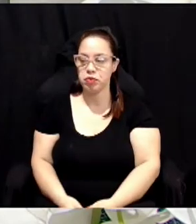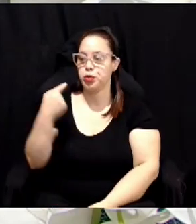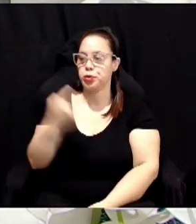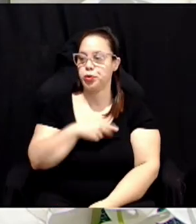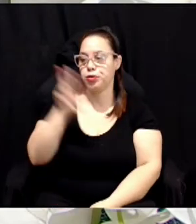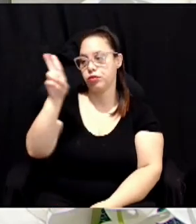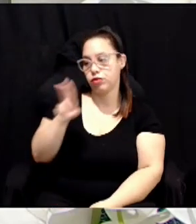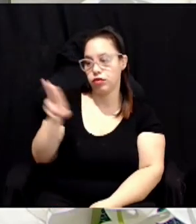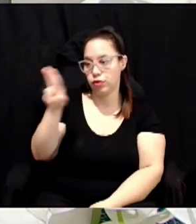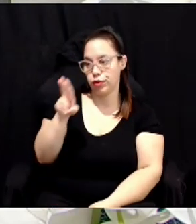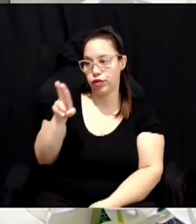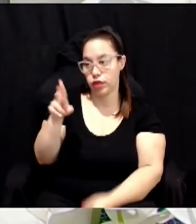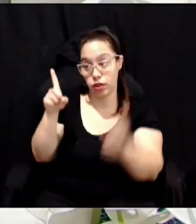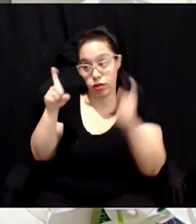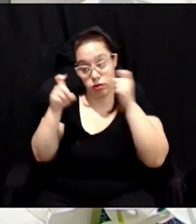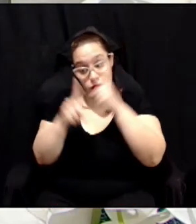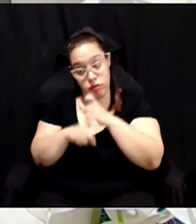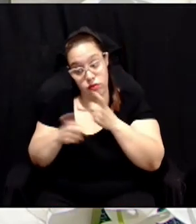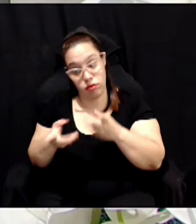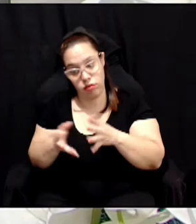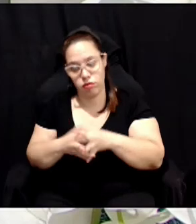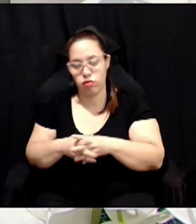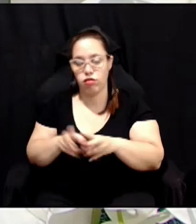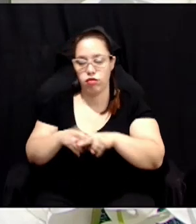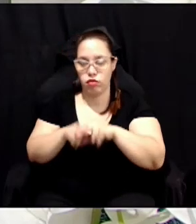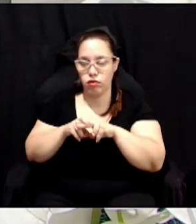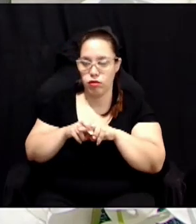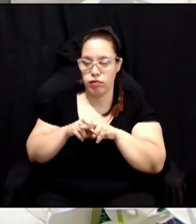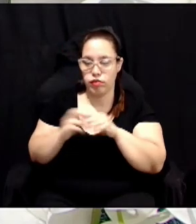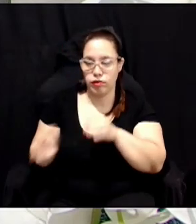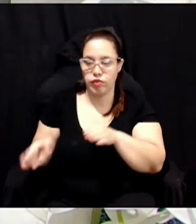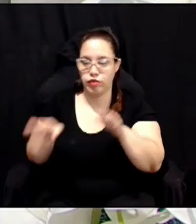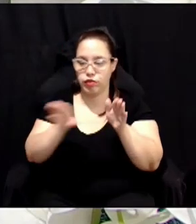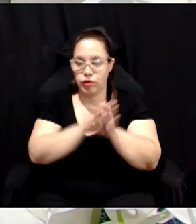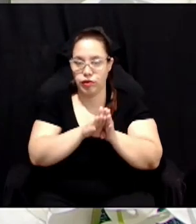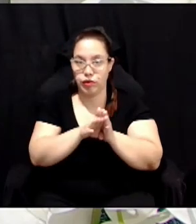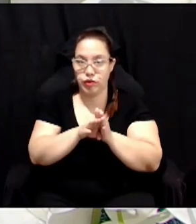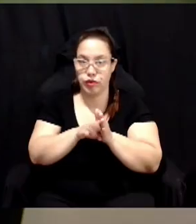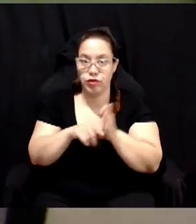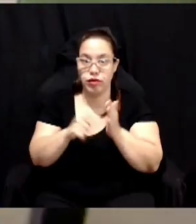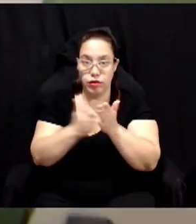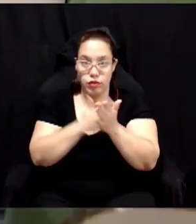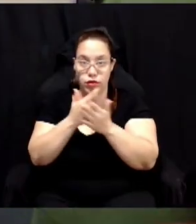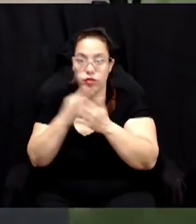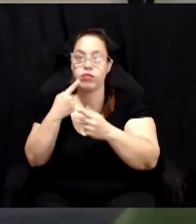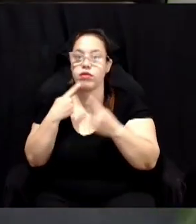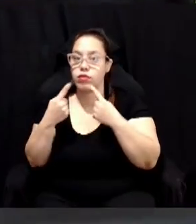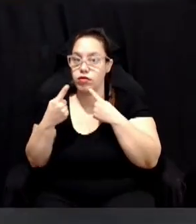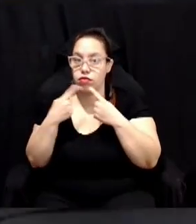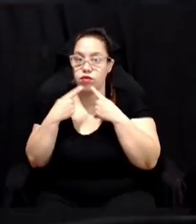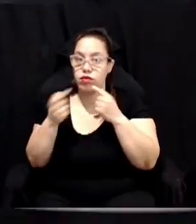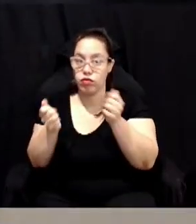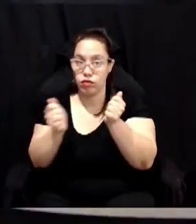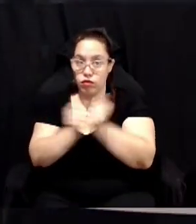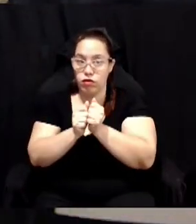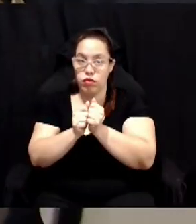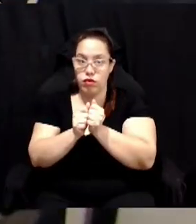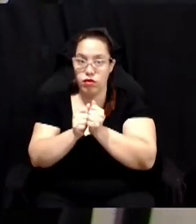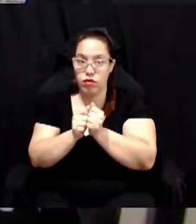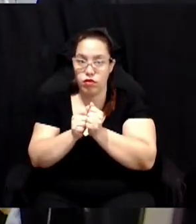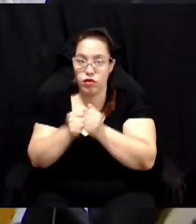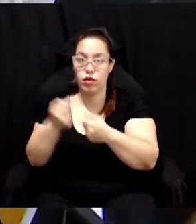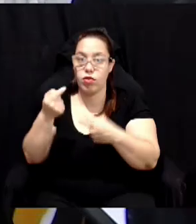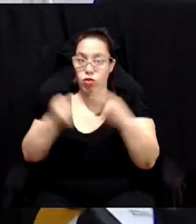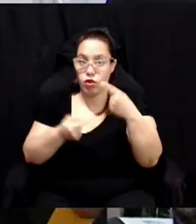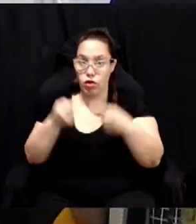imenso desafio. Então, por isso, trazer obras que dialoguem com eles, né, e obras que possam desafiá-los a